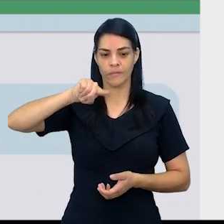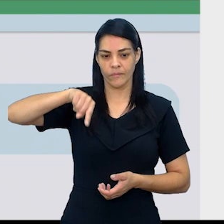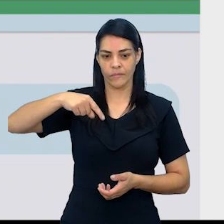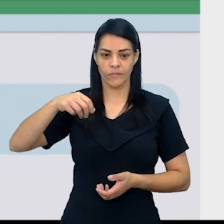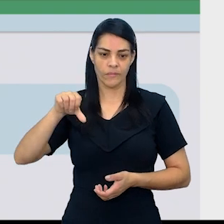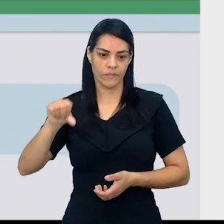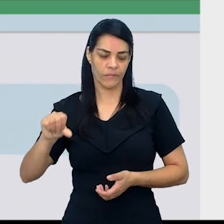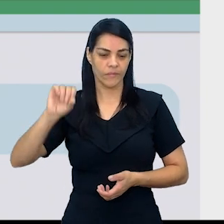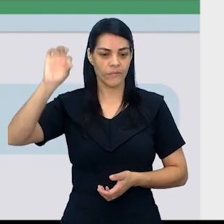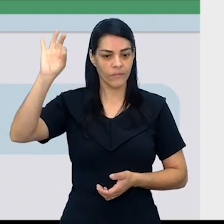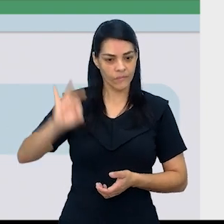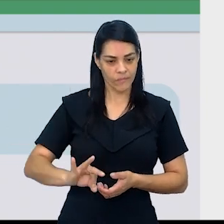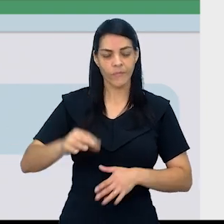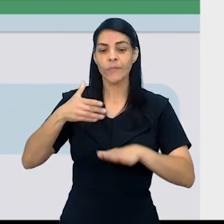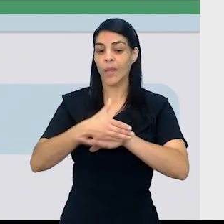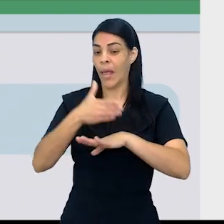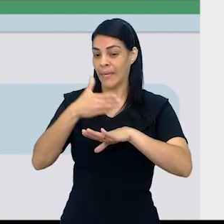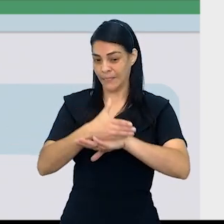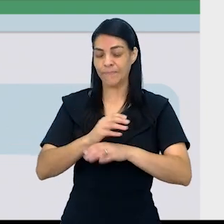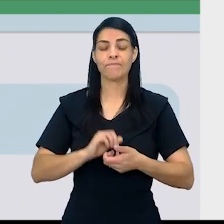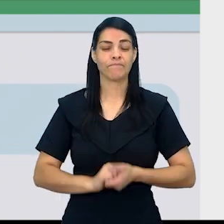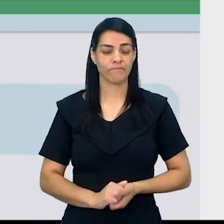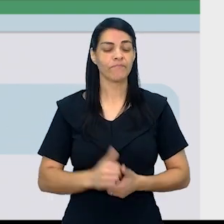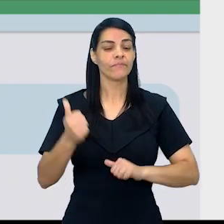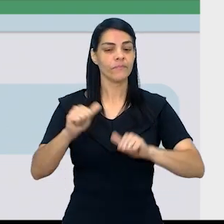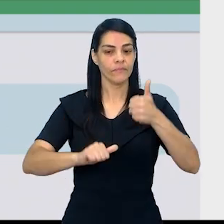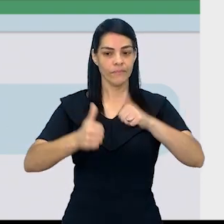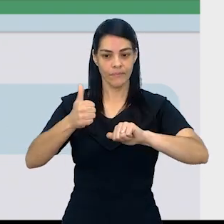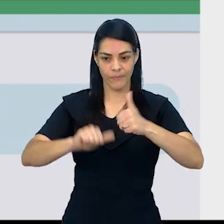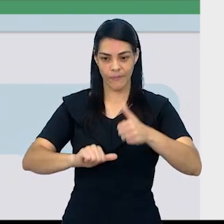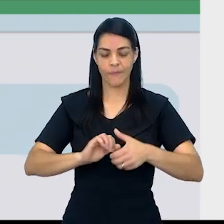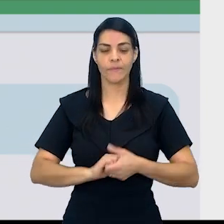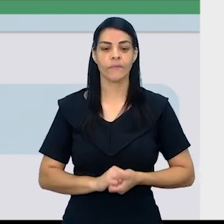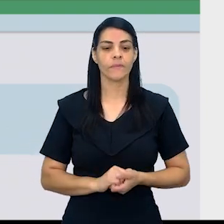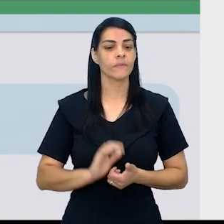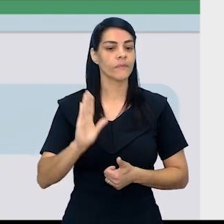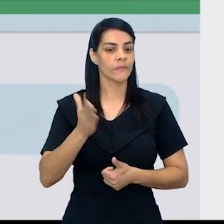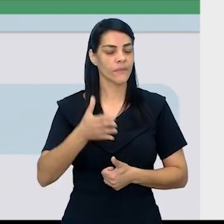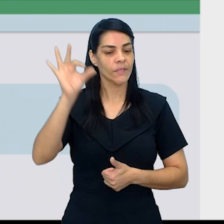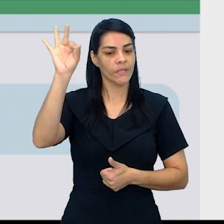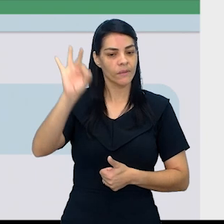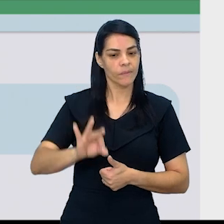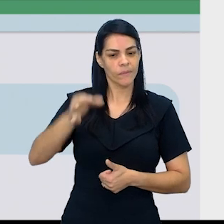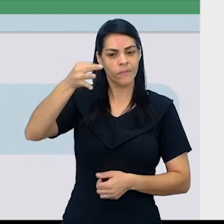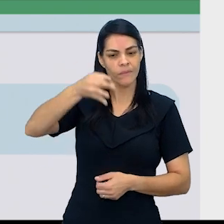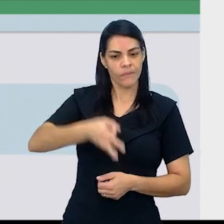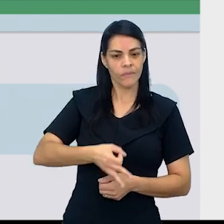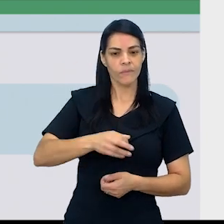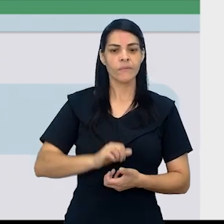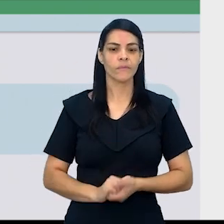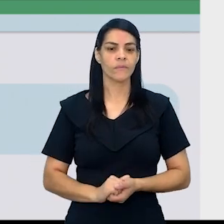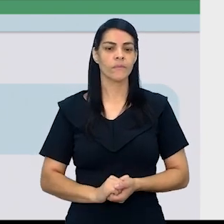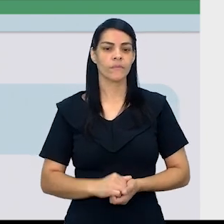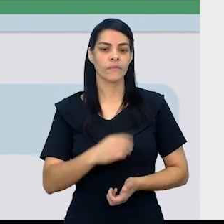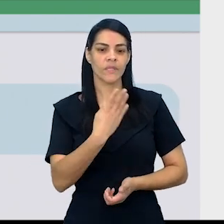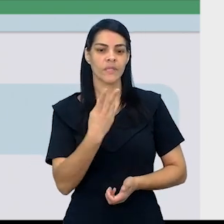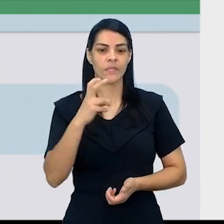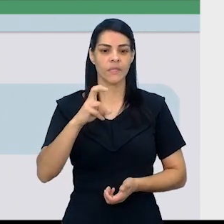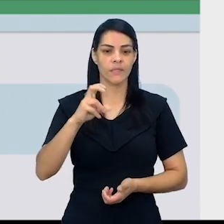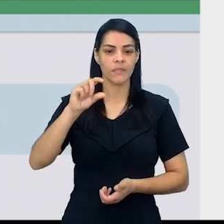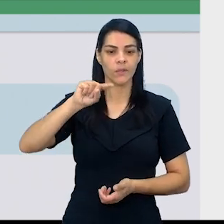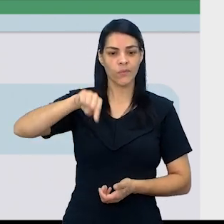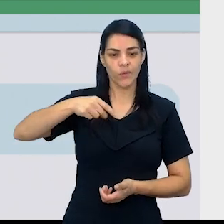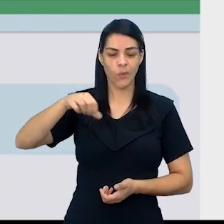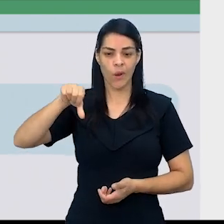97,9% de participação aí das avaliações já dá o percentual de acertos ali né 45.9